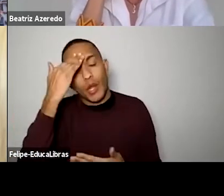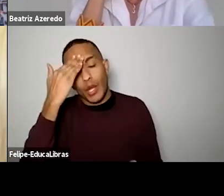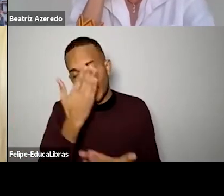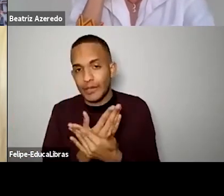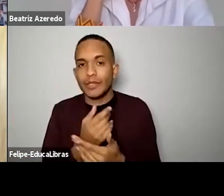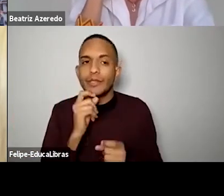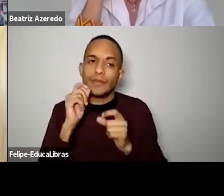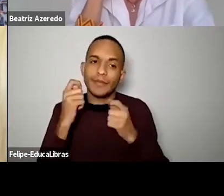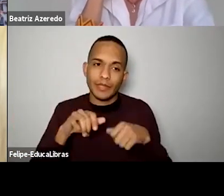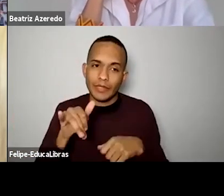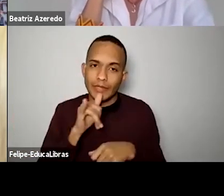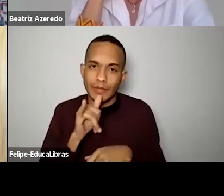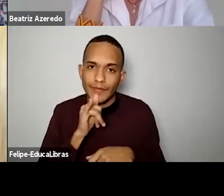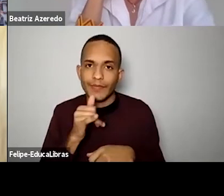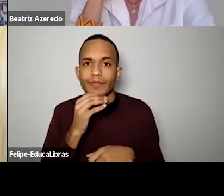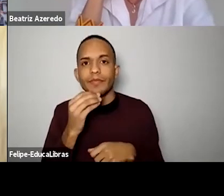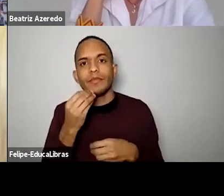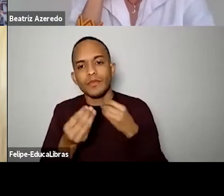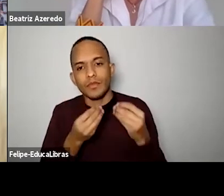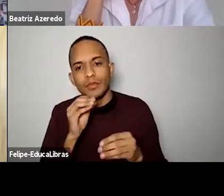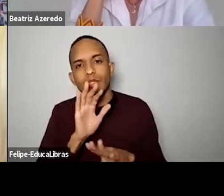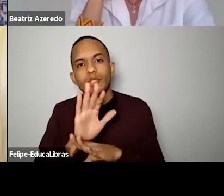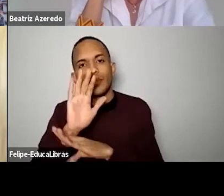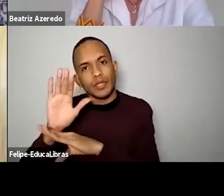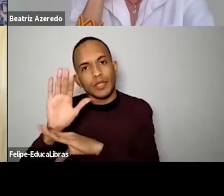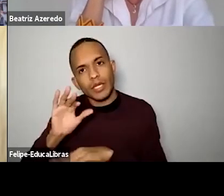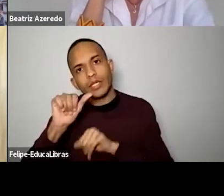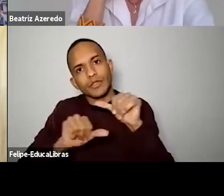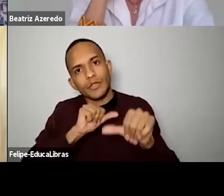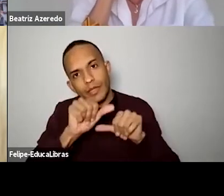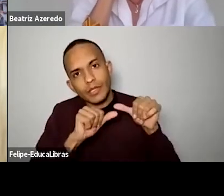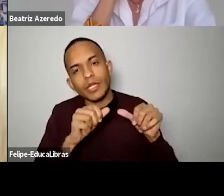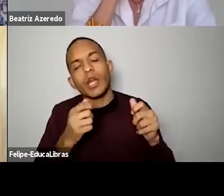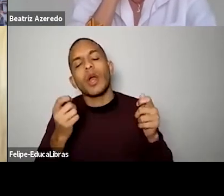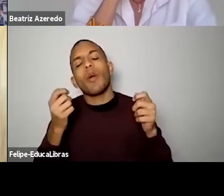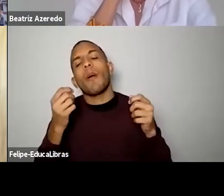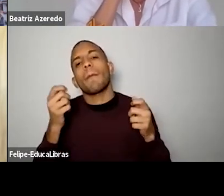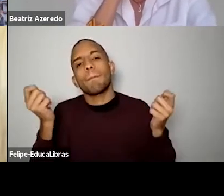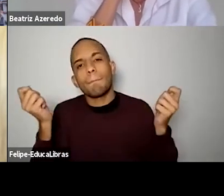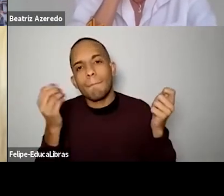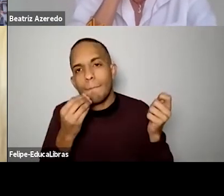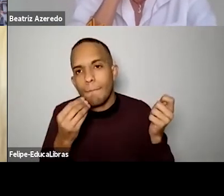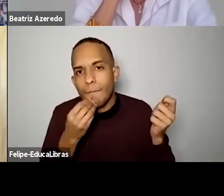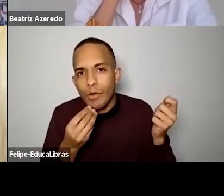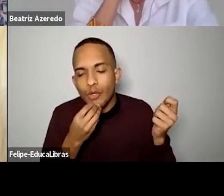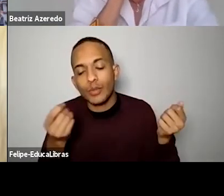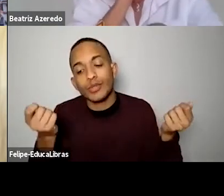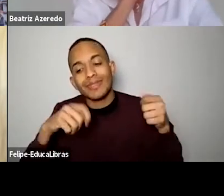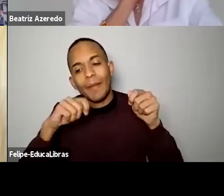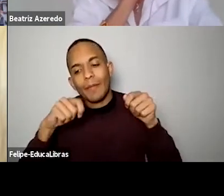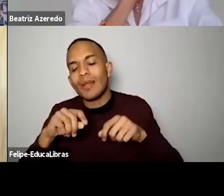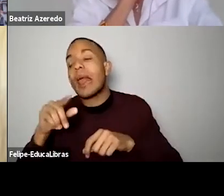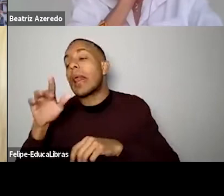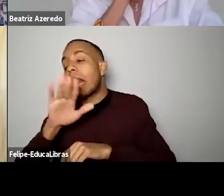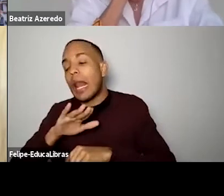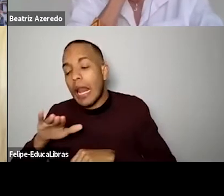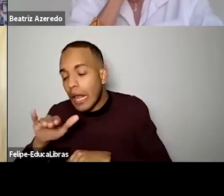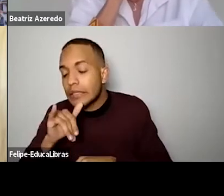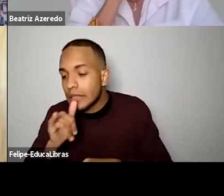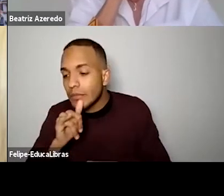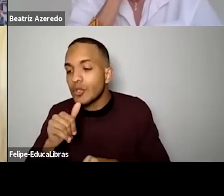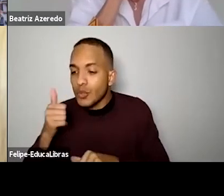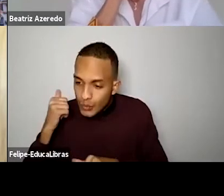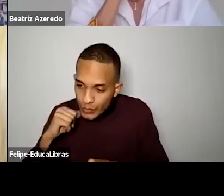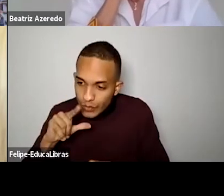dar o exemplo nesse processo de transformação, dar condições para que o morador possa ser agente da sua própria transformação, porque